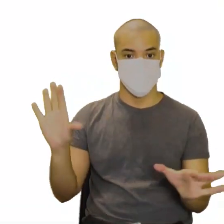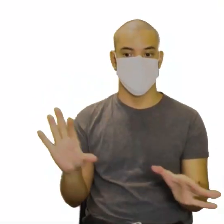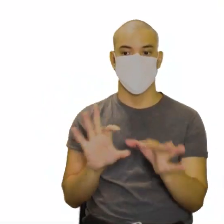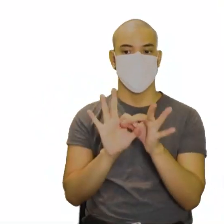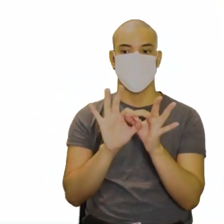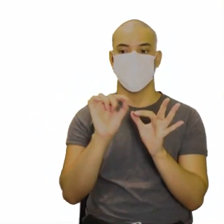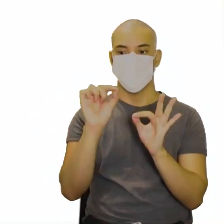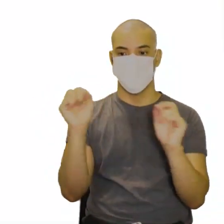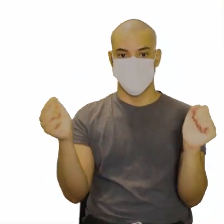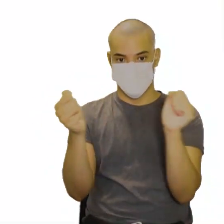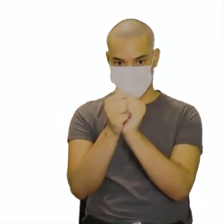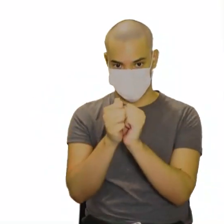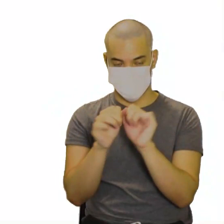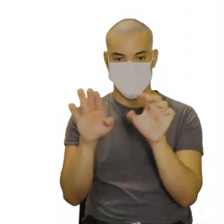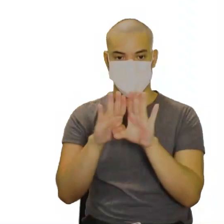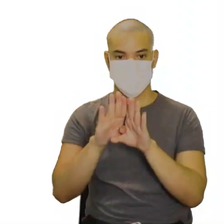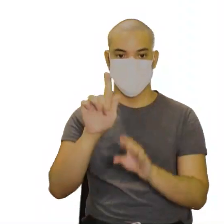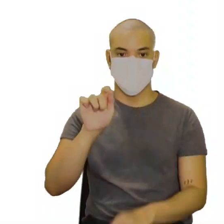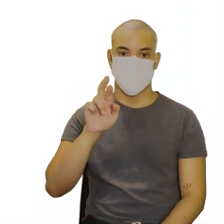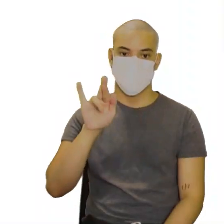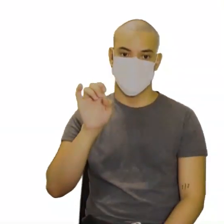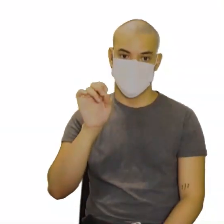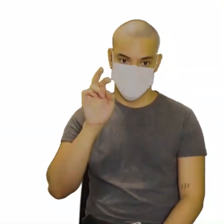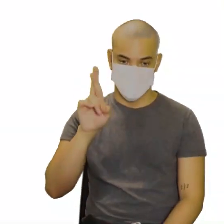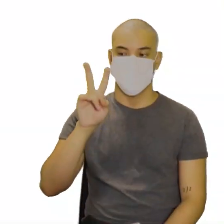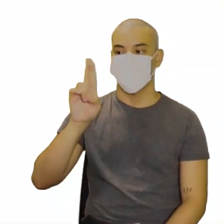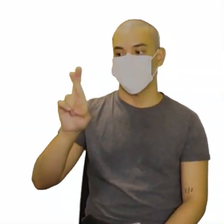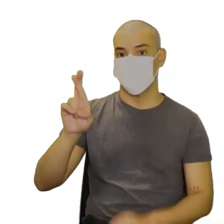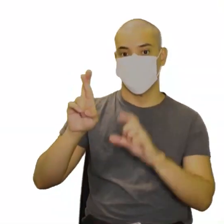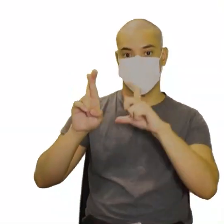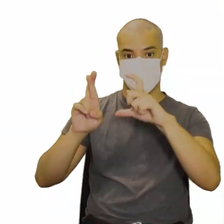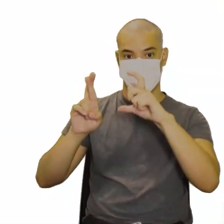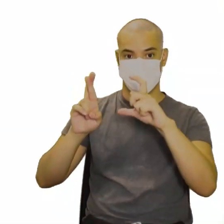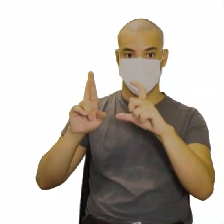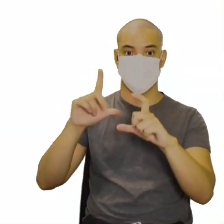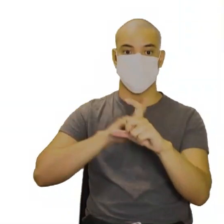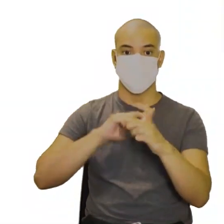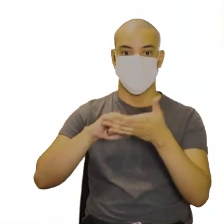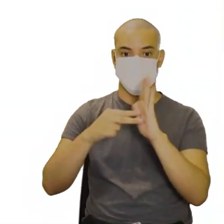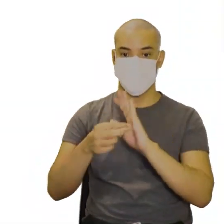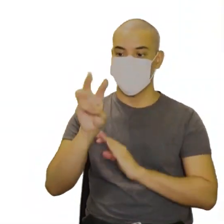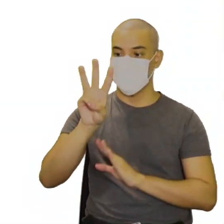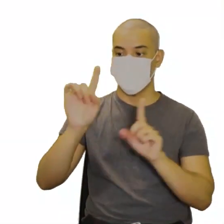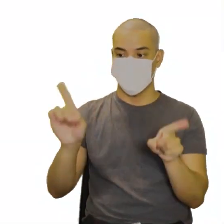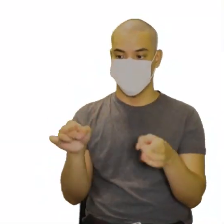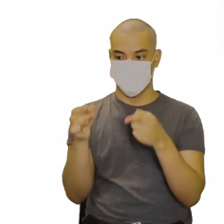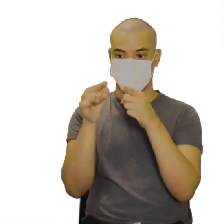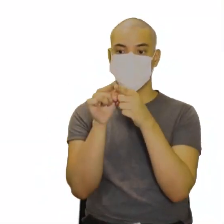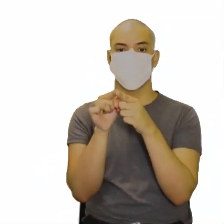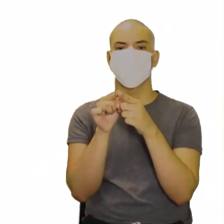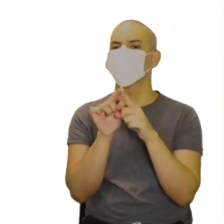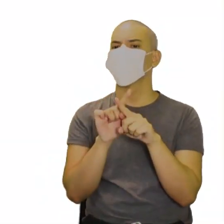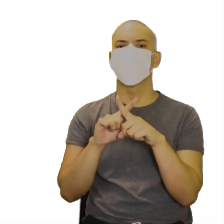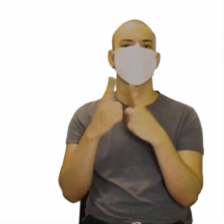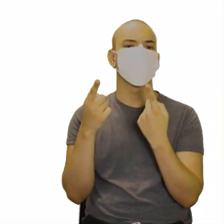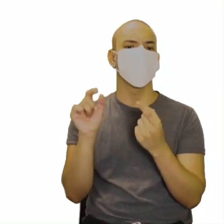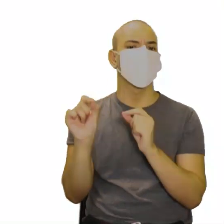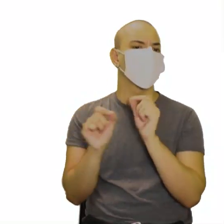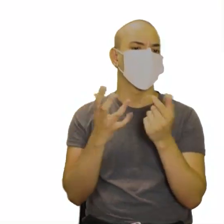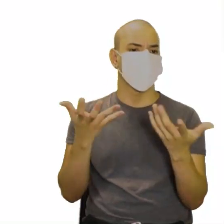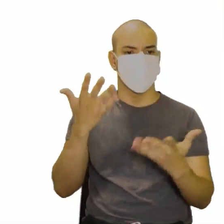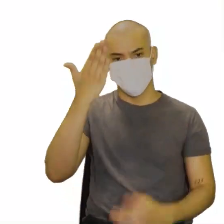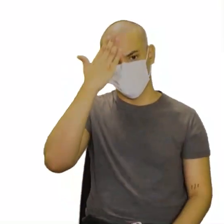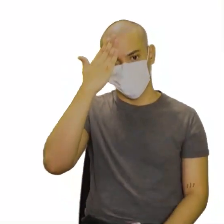ligado ao nosso gerador e ele é Rzão e vale 3 ohms, ok? Pessoal, o que ele quer aí? Ele